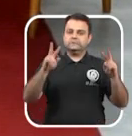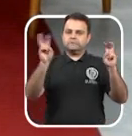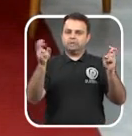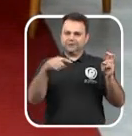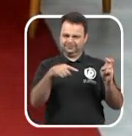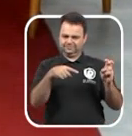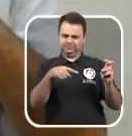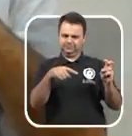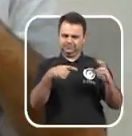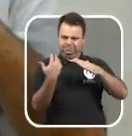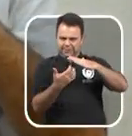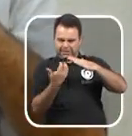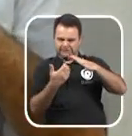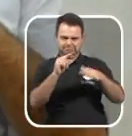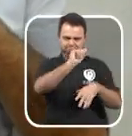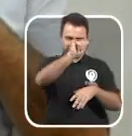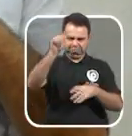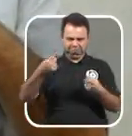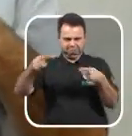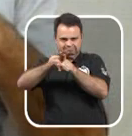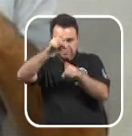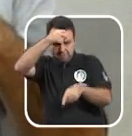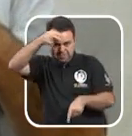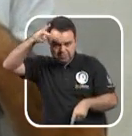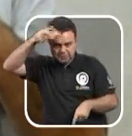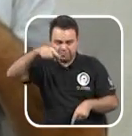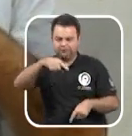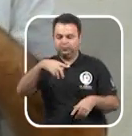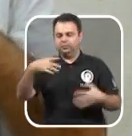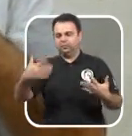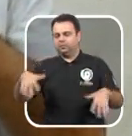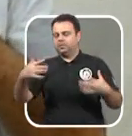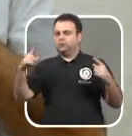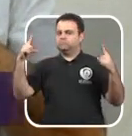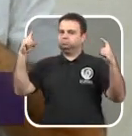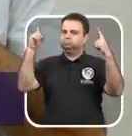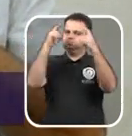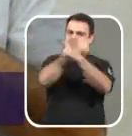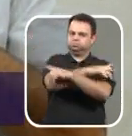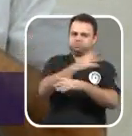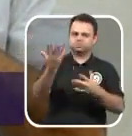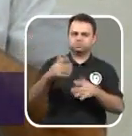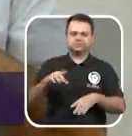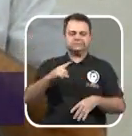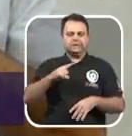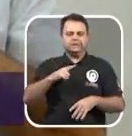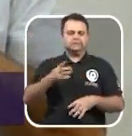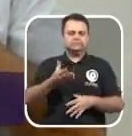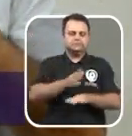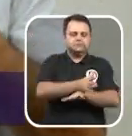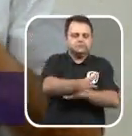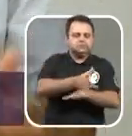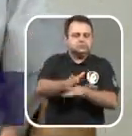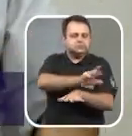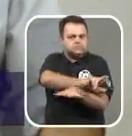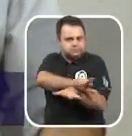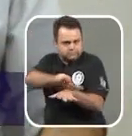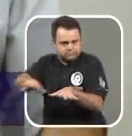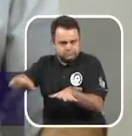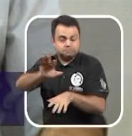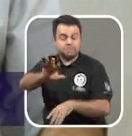delicado, porque tem desdobramentos terríveis. O mais sério é